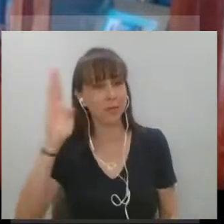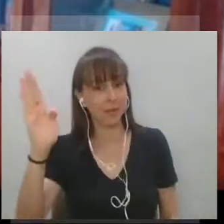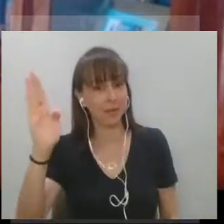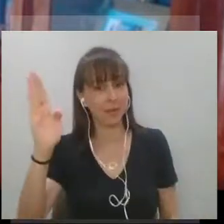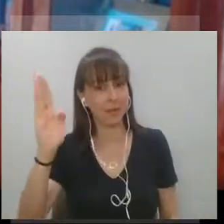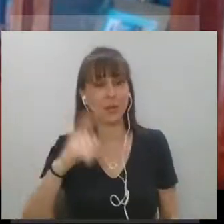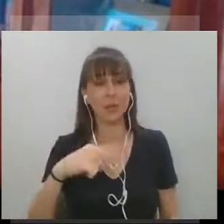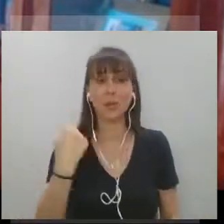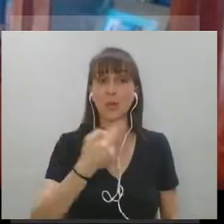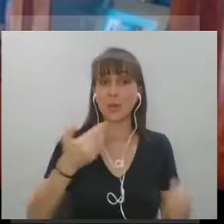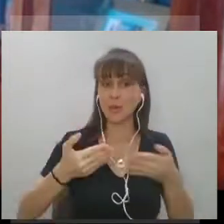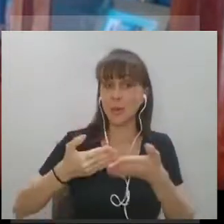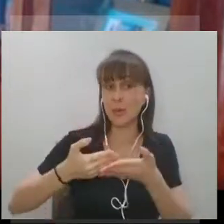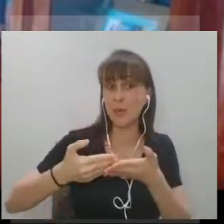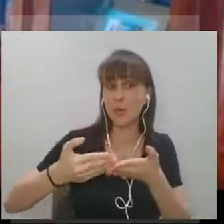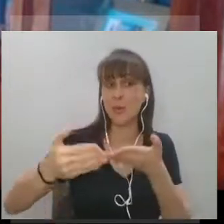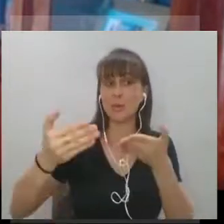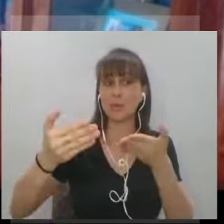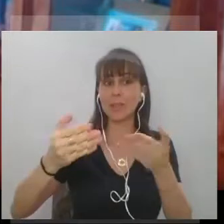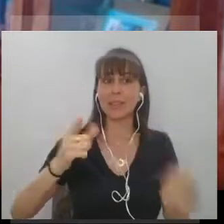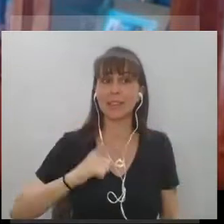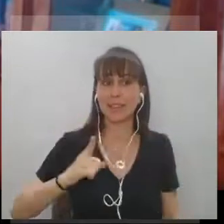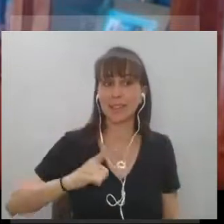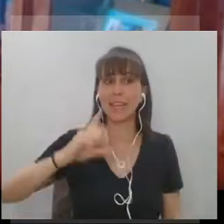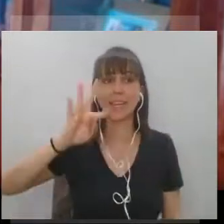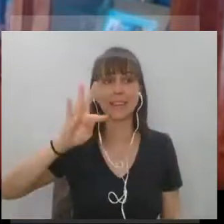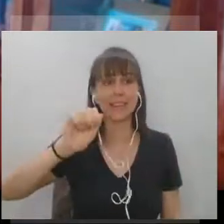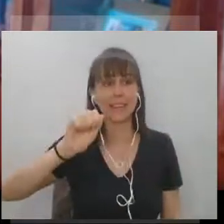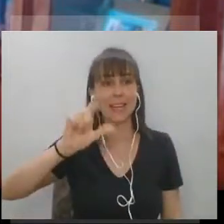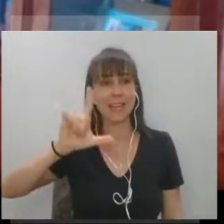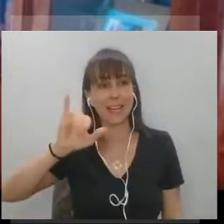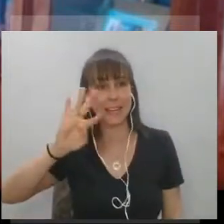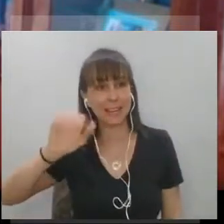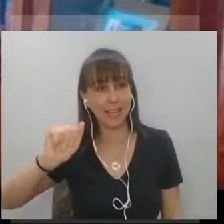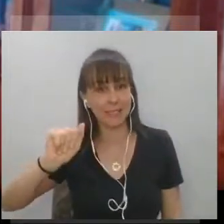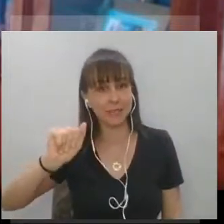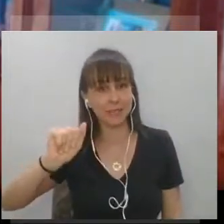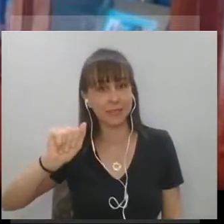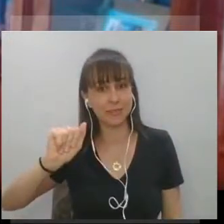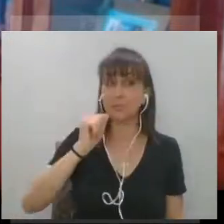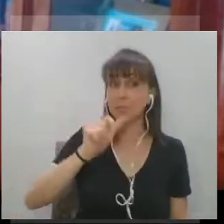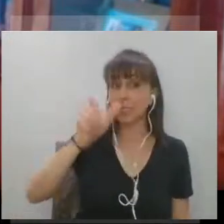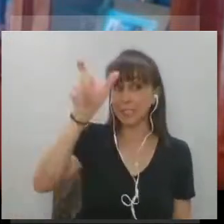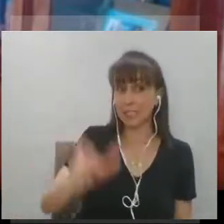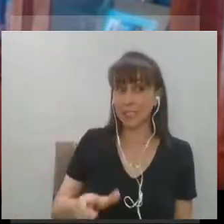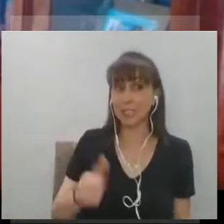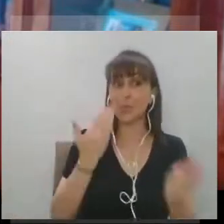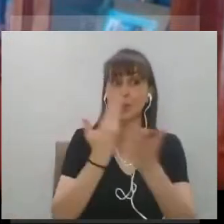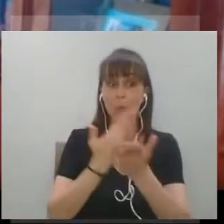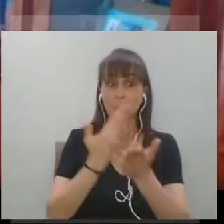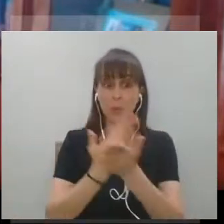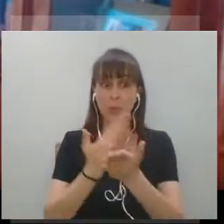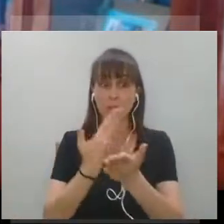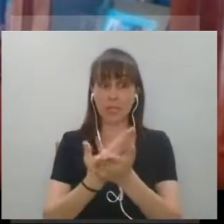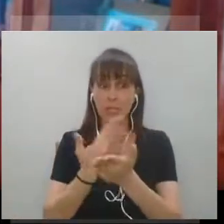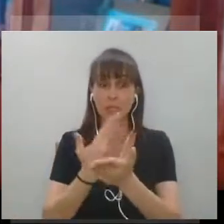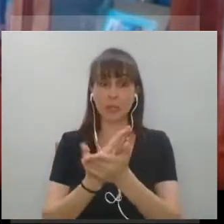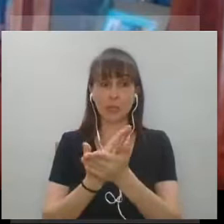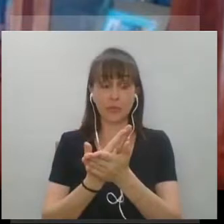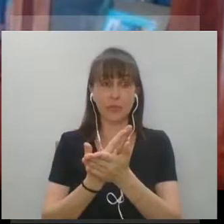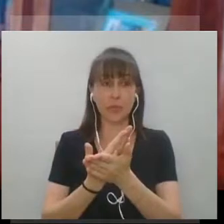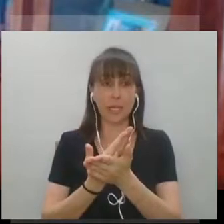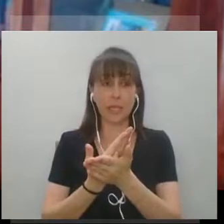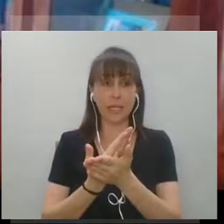está conosco a Thalita Ferreira Rodrigues. Ela é estudante do curso de Eletromecânica Integrado do Campus